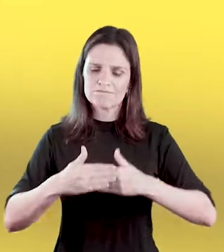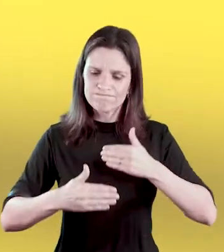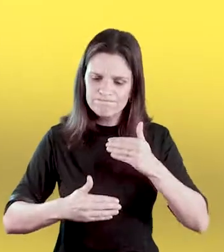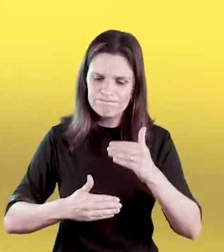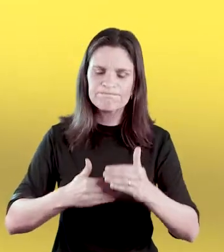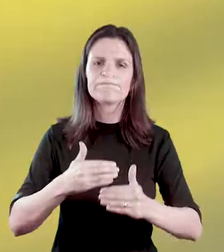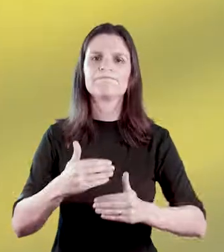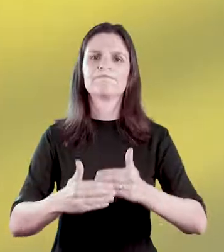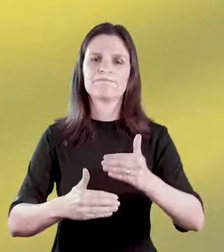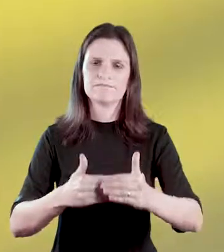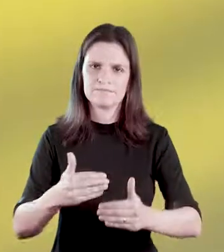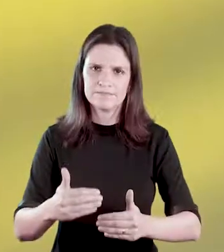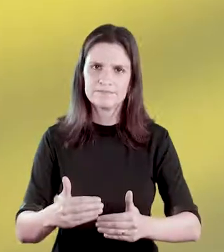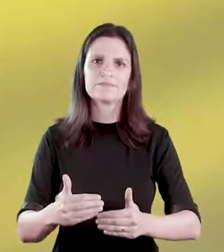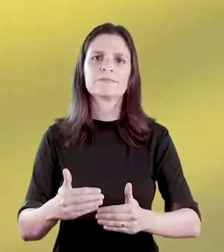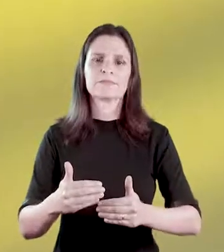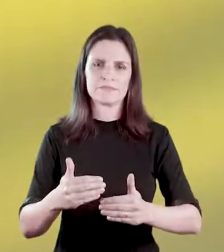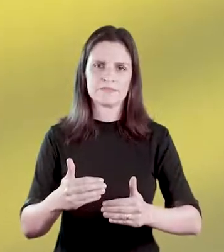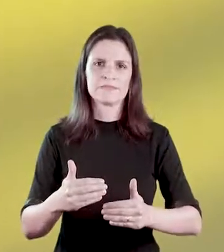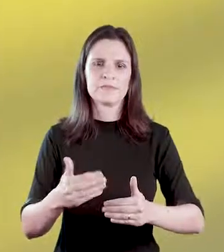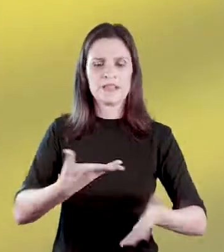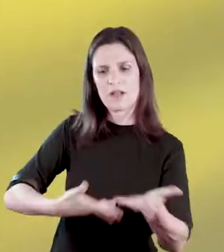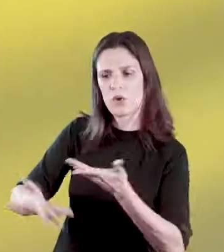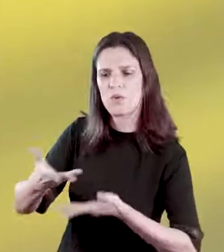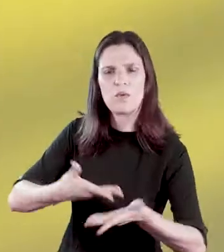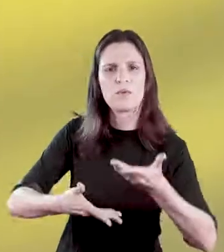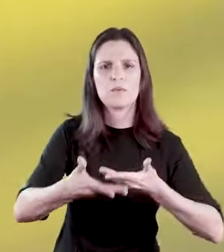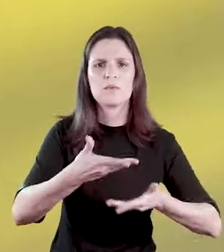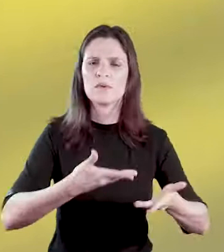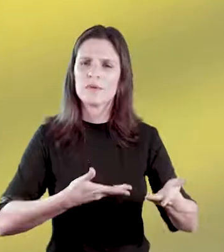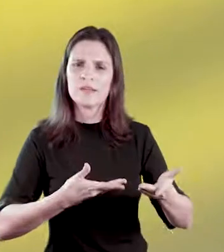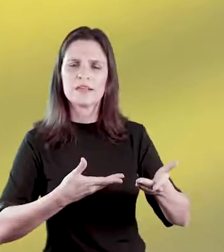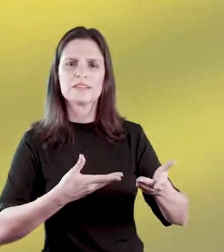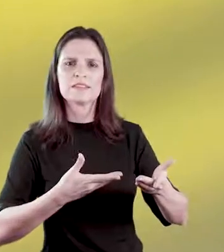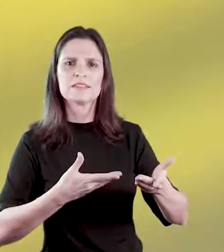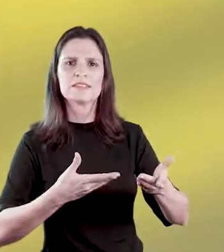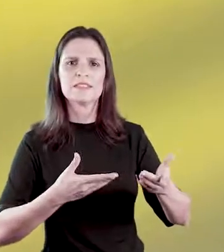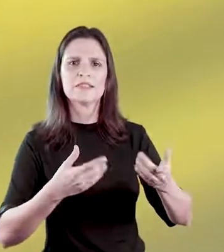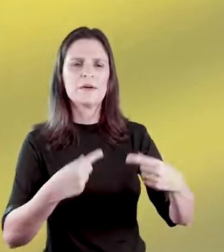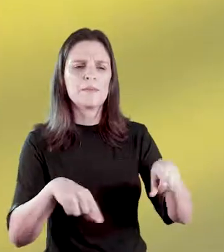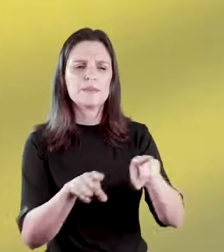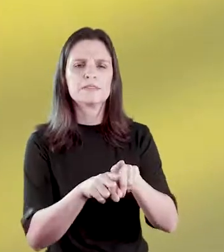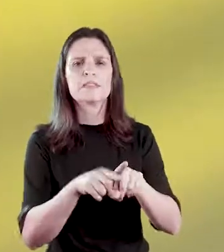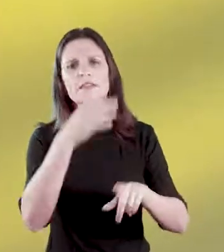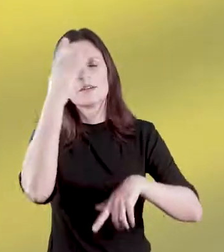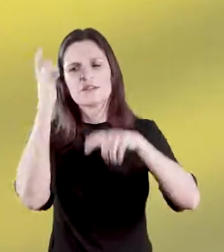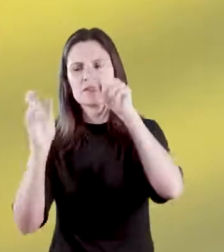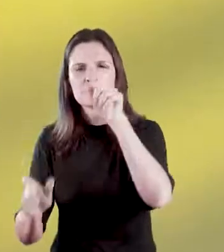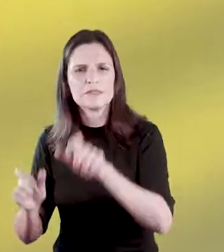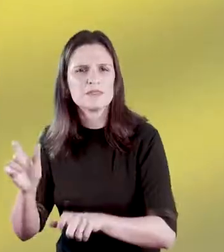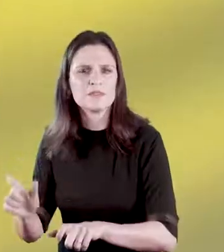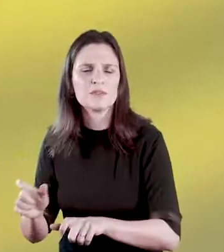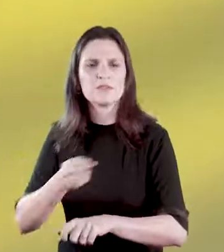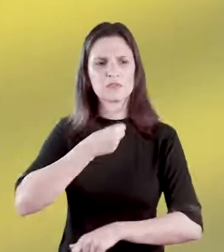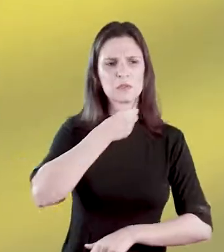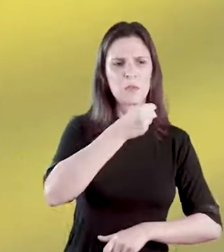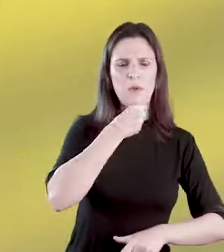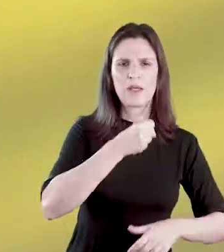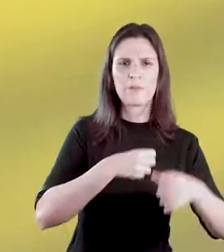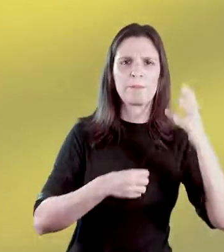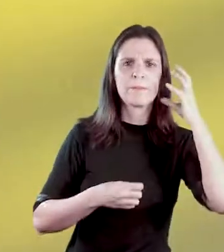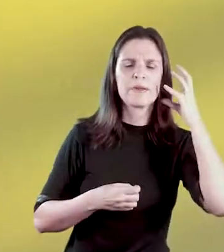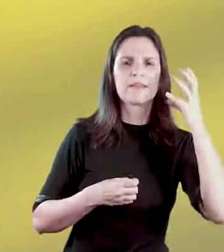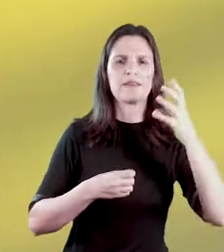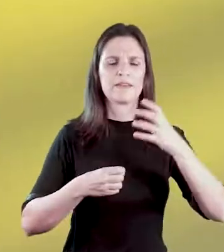vários segmentos articulados população de Eliseu você tem que estar articulado nos meios de comunicação você